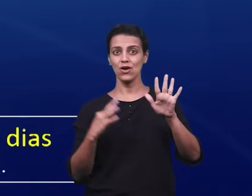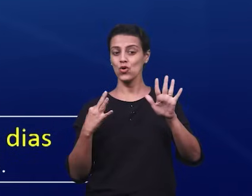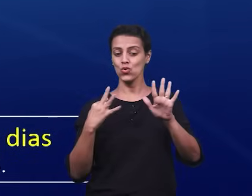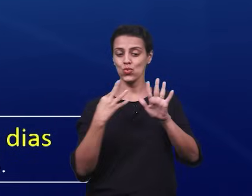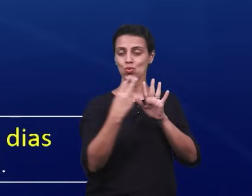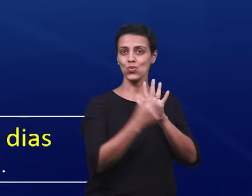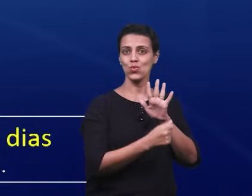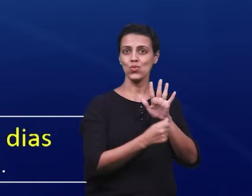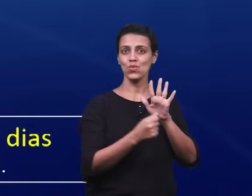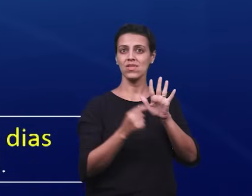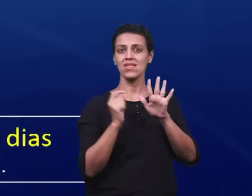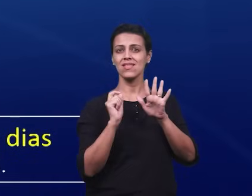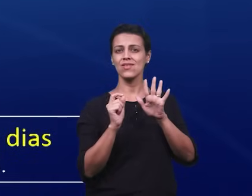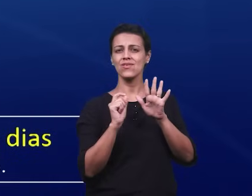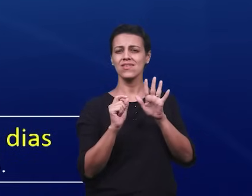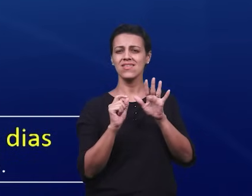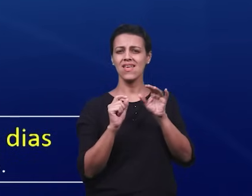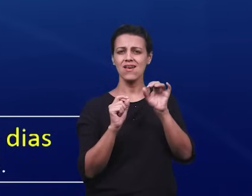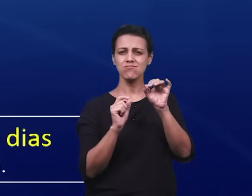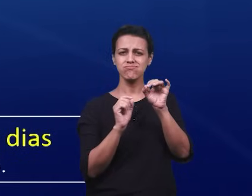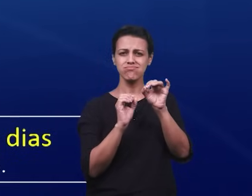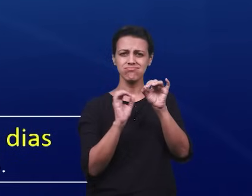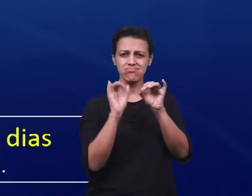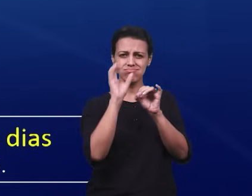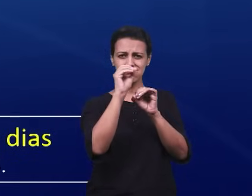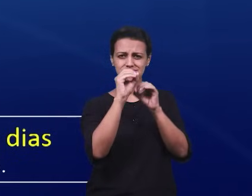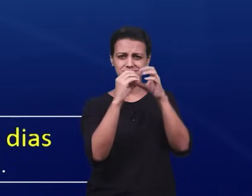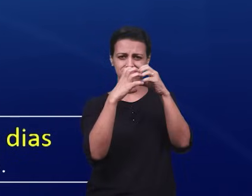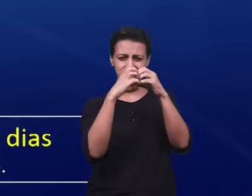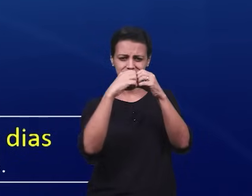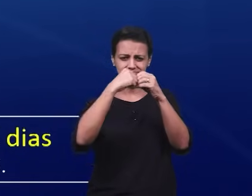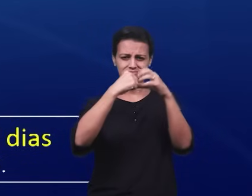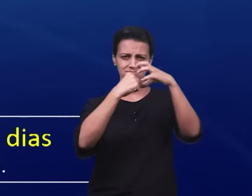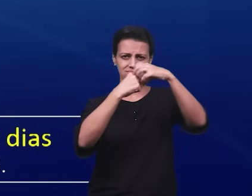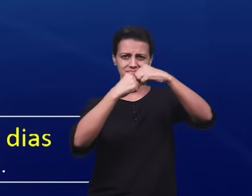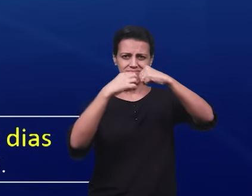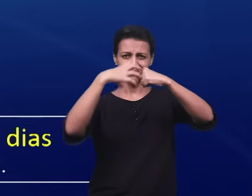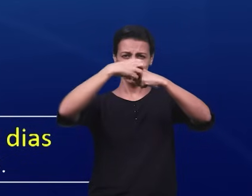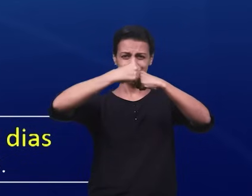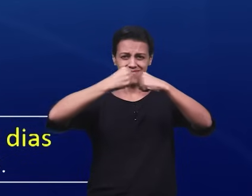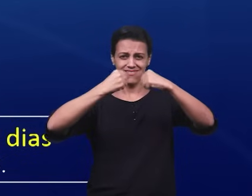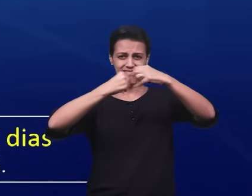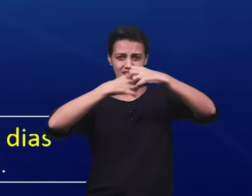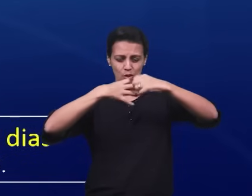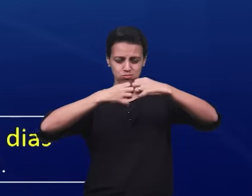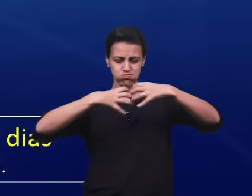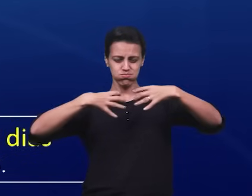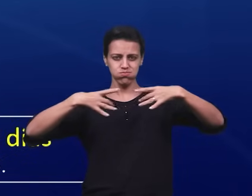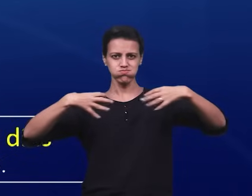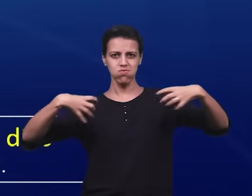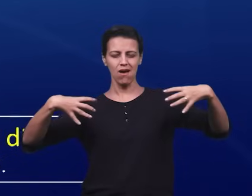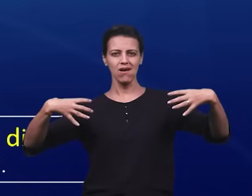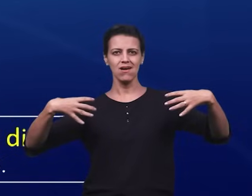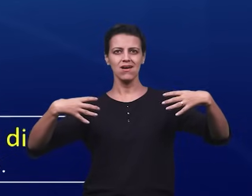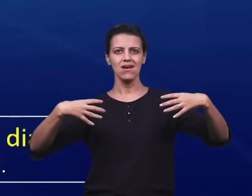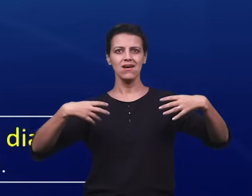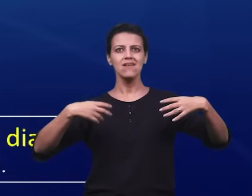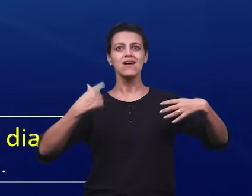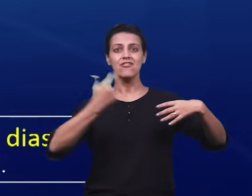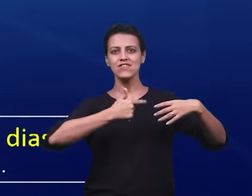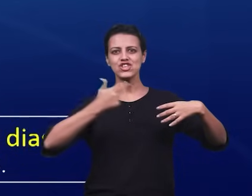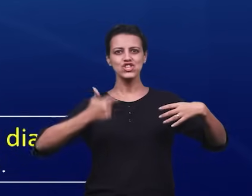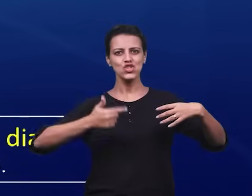são formados por células que surgiram já nesse período de 22 dias e elas vão